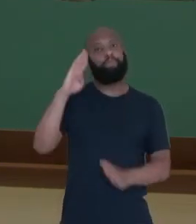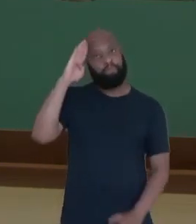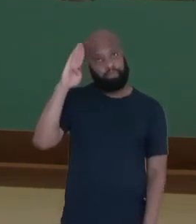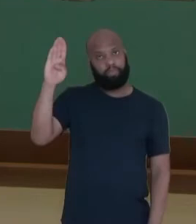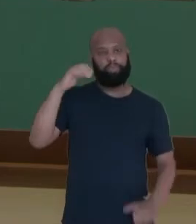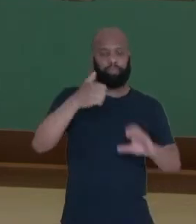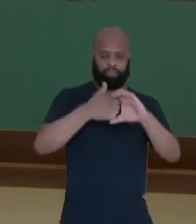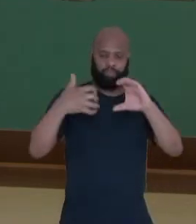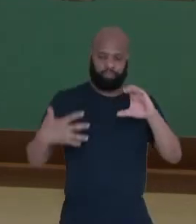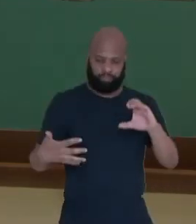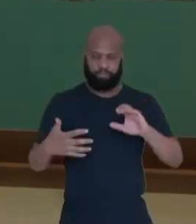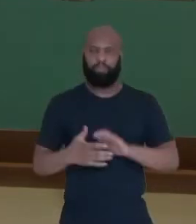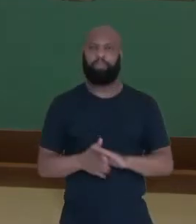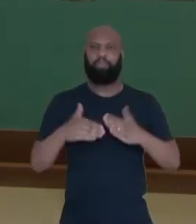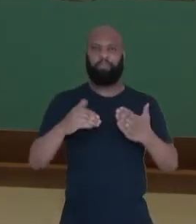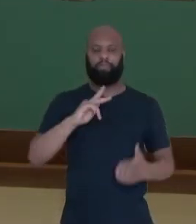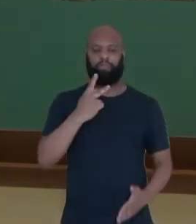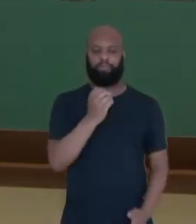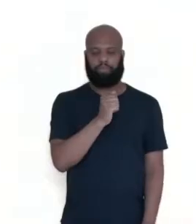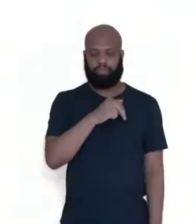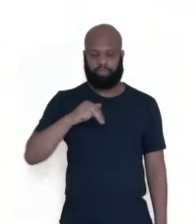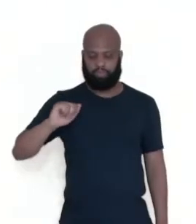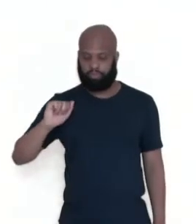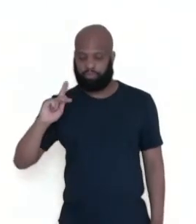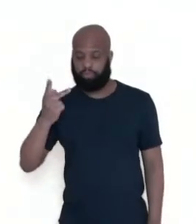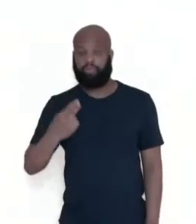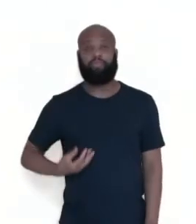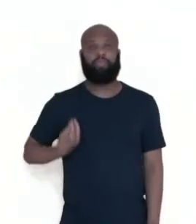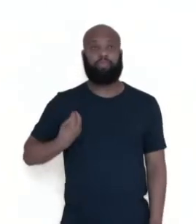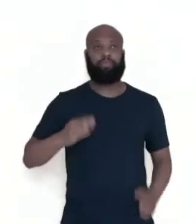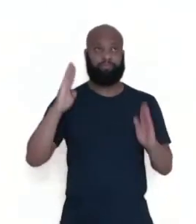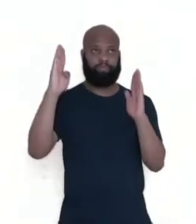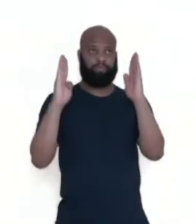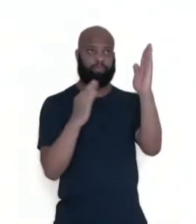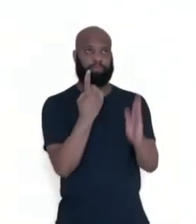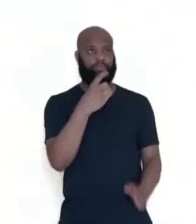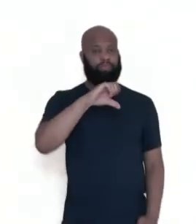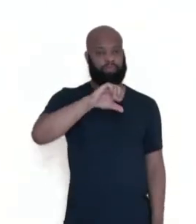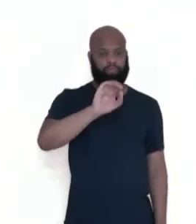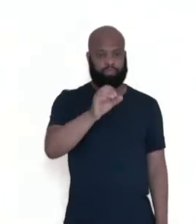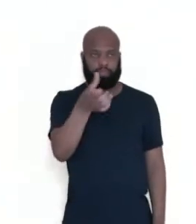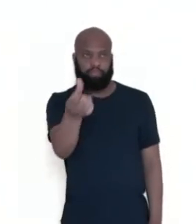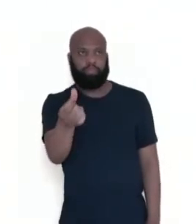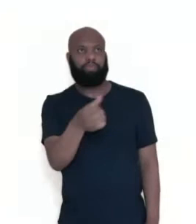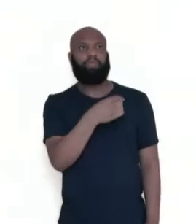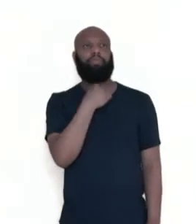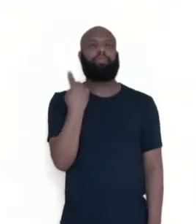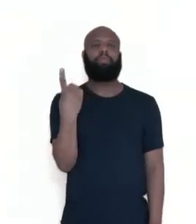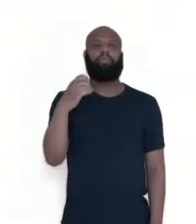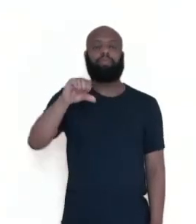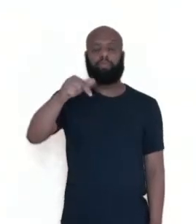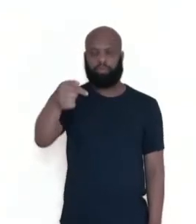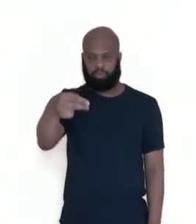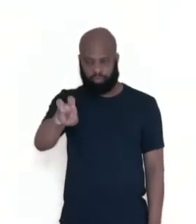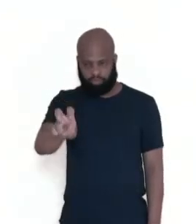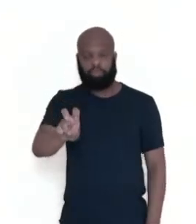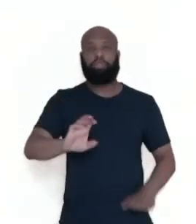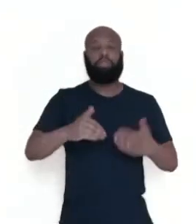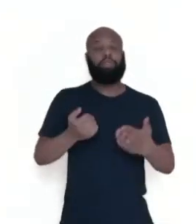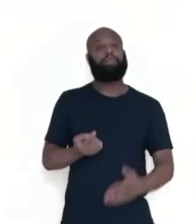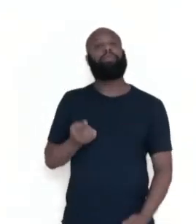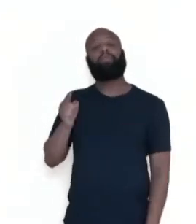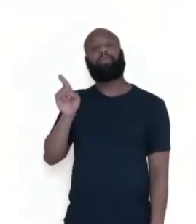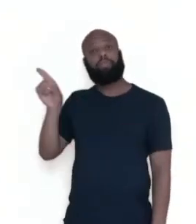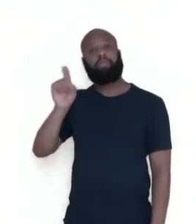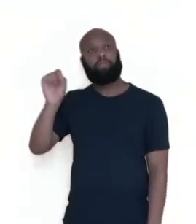principais características. Hannah Arendt viveu entre 1906 e 1975 e ela